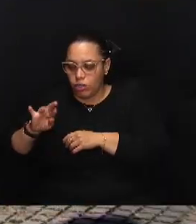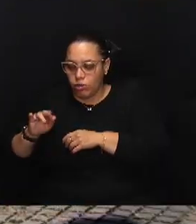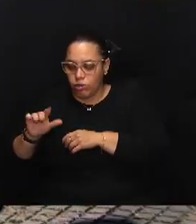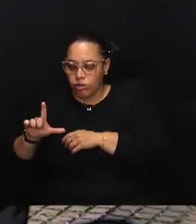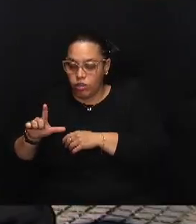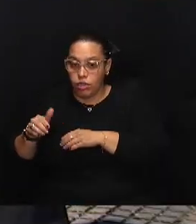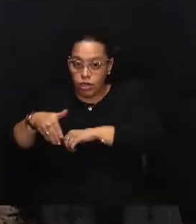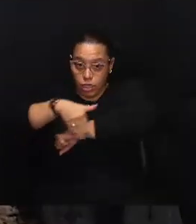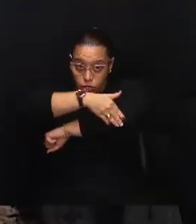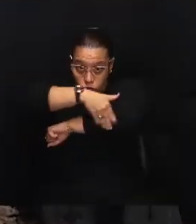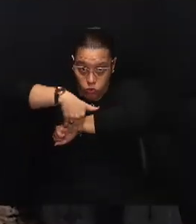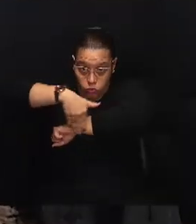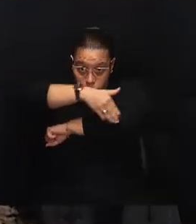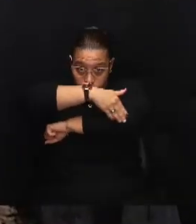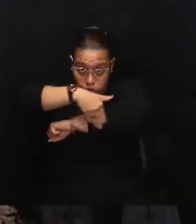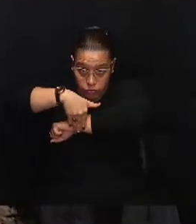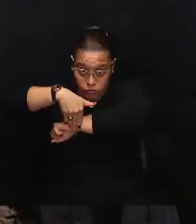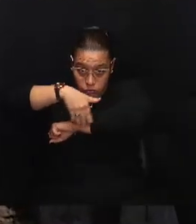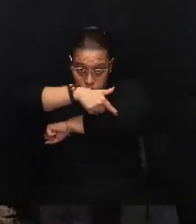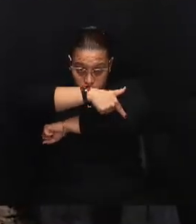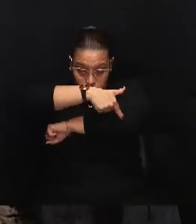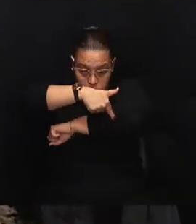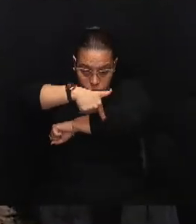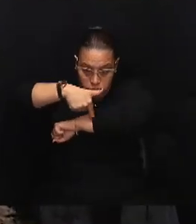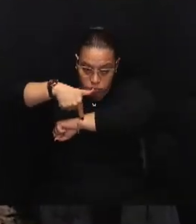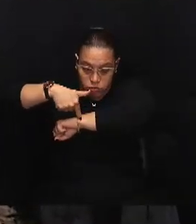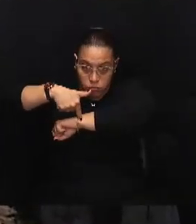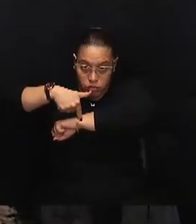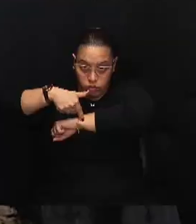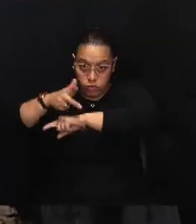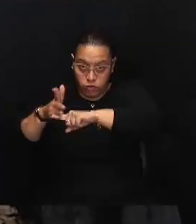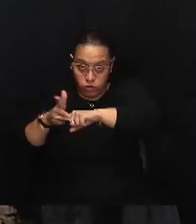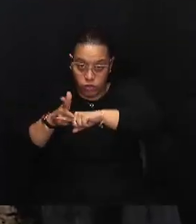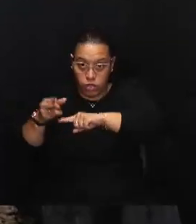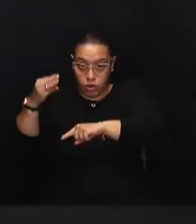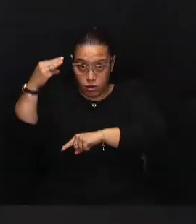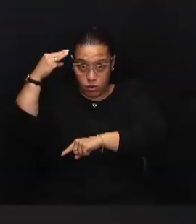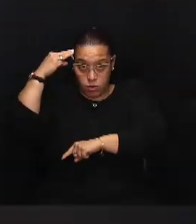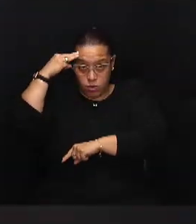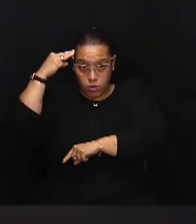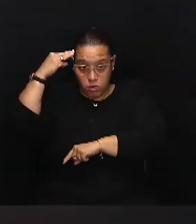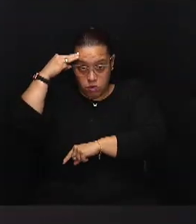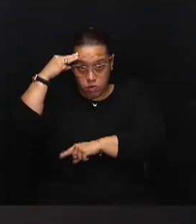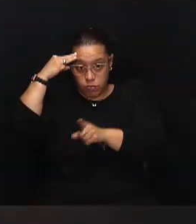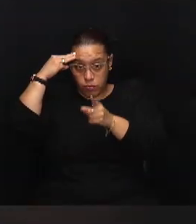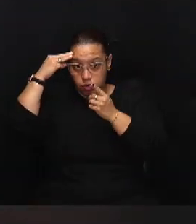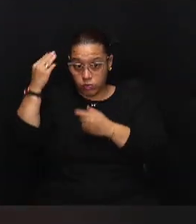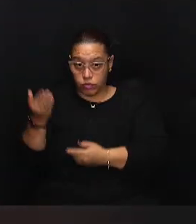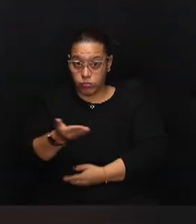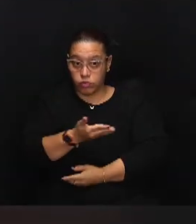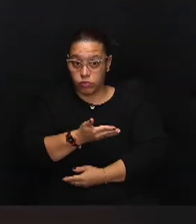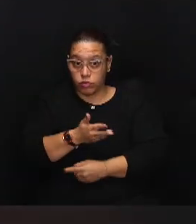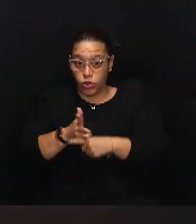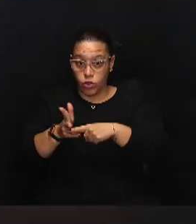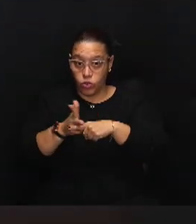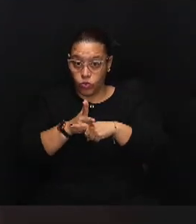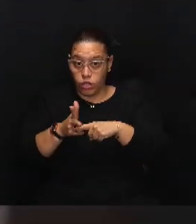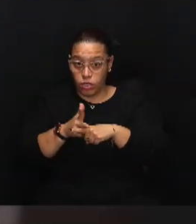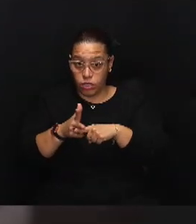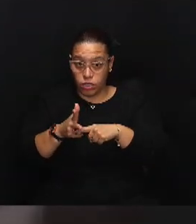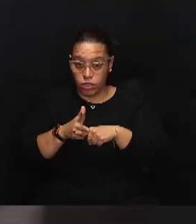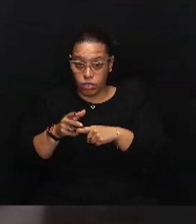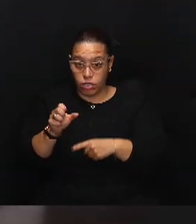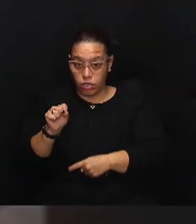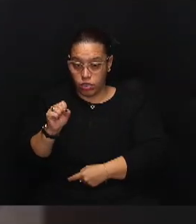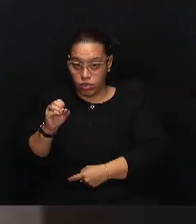rua, por exemplo, que a gente está, esse arruamento, foi gravado Memórias Póstumas de Brás Cubas, com Reginaldo Faria e com a Sônia Braga.